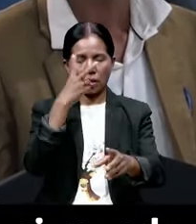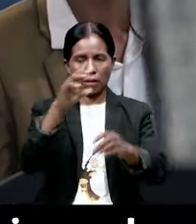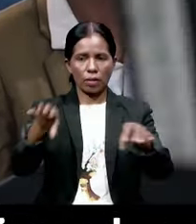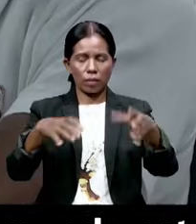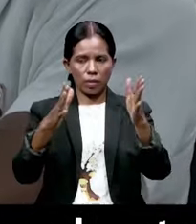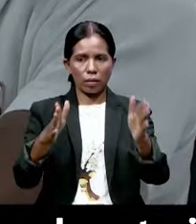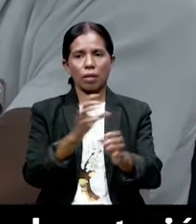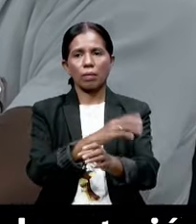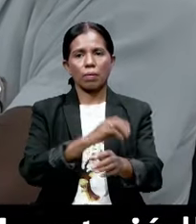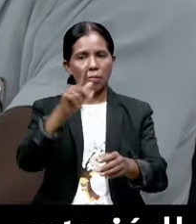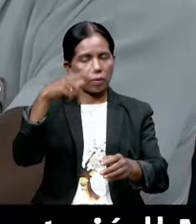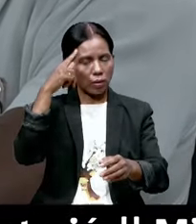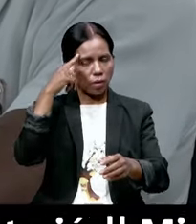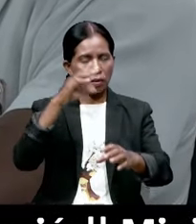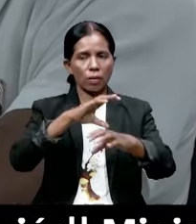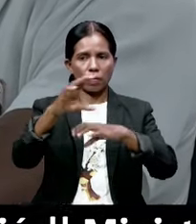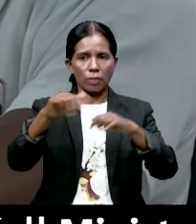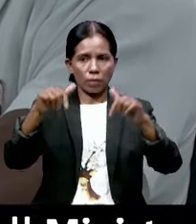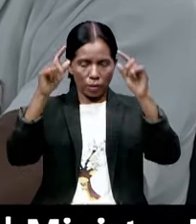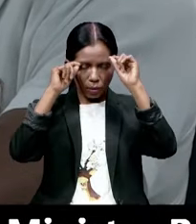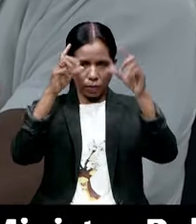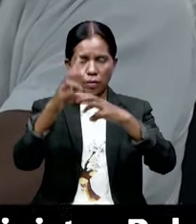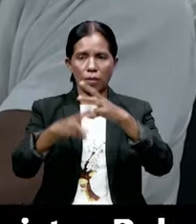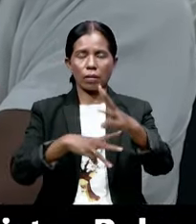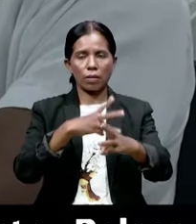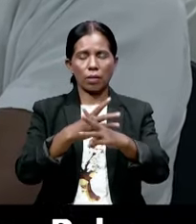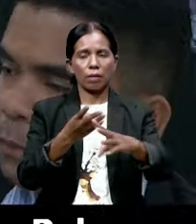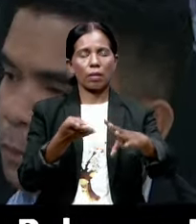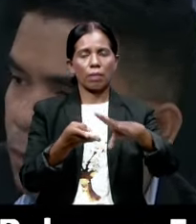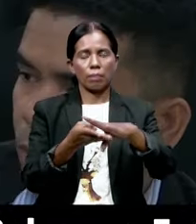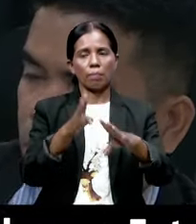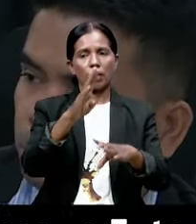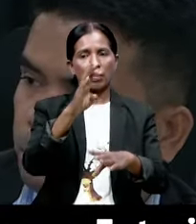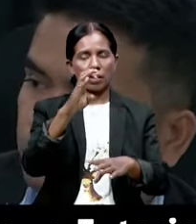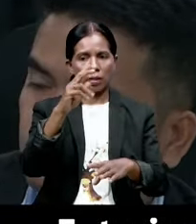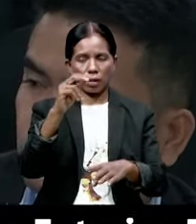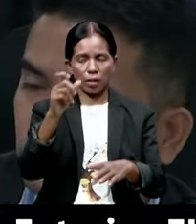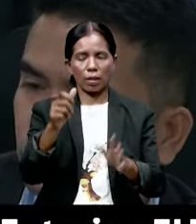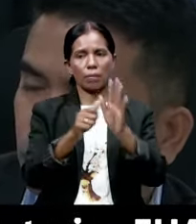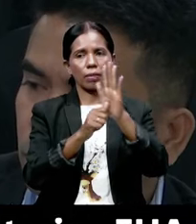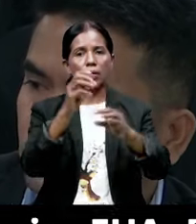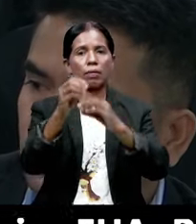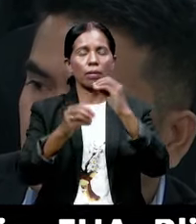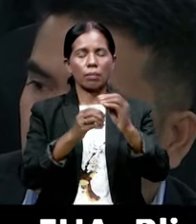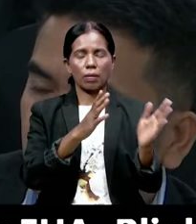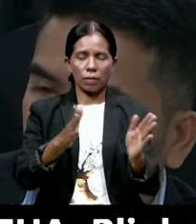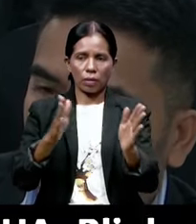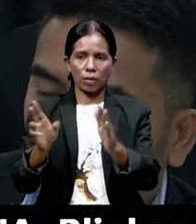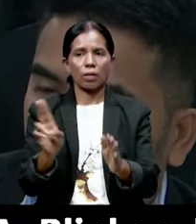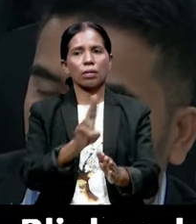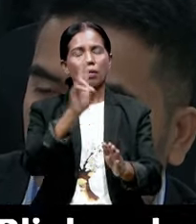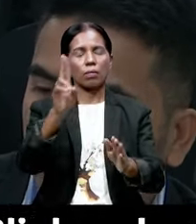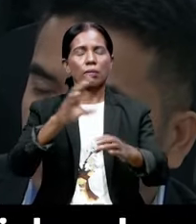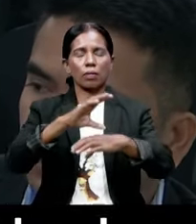de alcança política, comércio e Timor-Leste para o mundo. Banco Central Timor-Leste apresenta com o processo onde usa